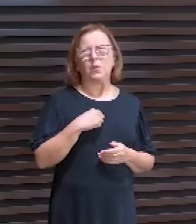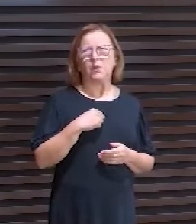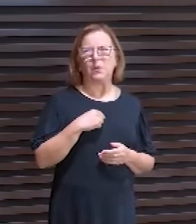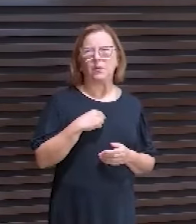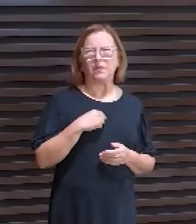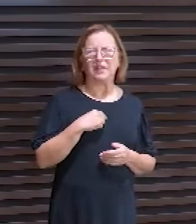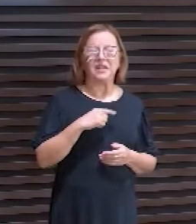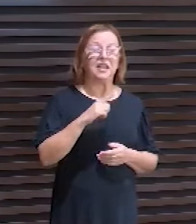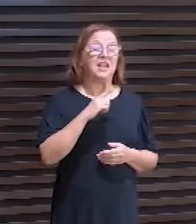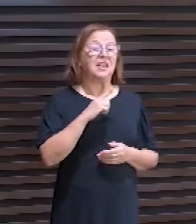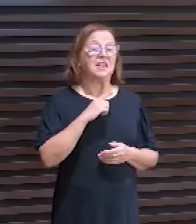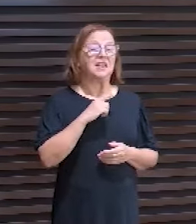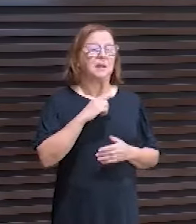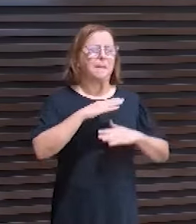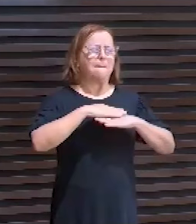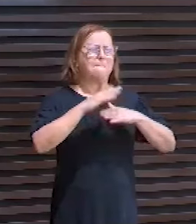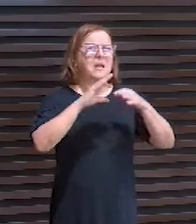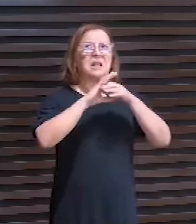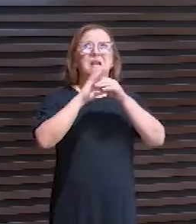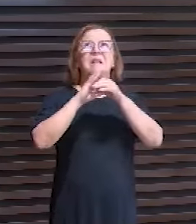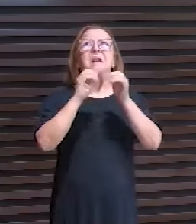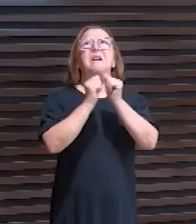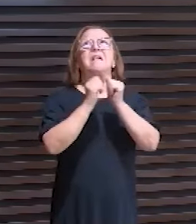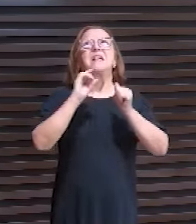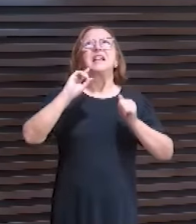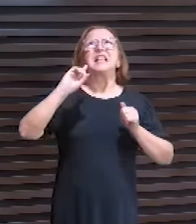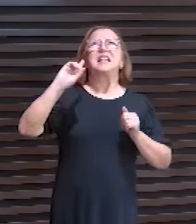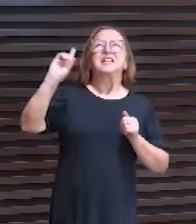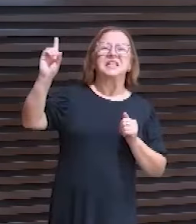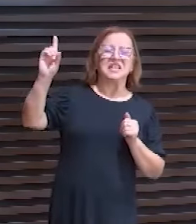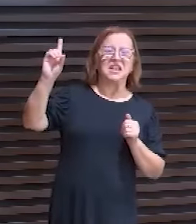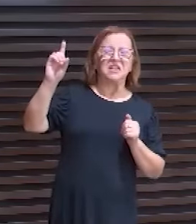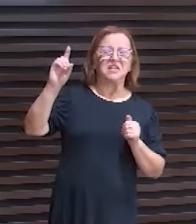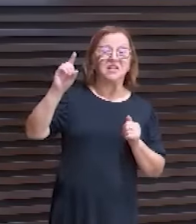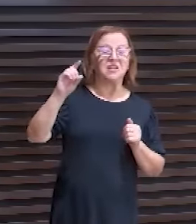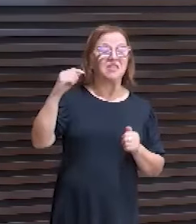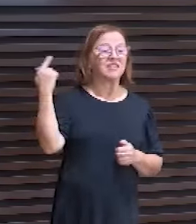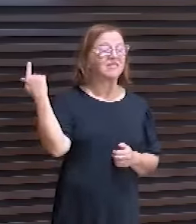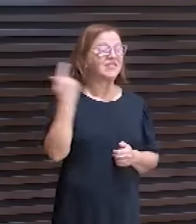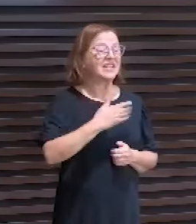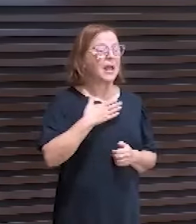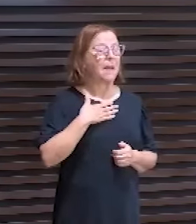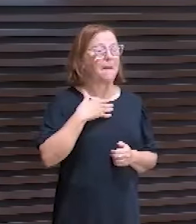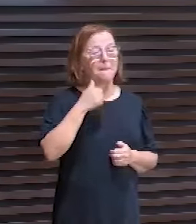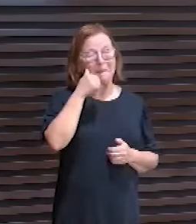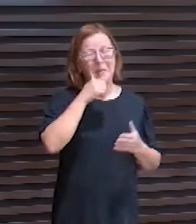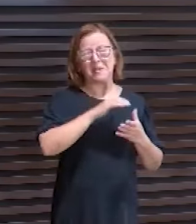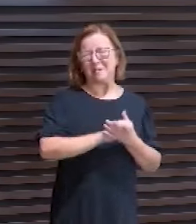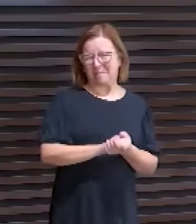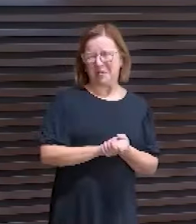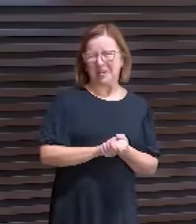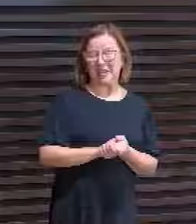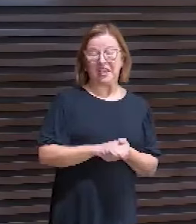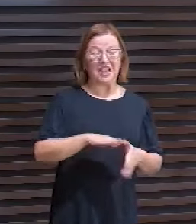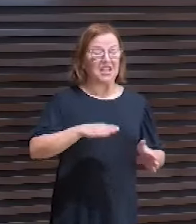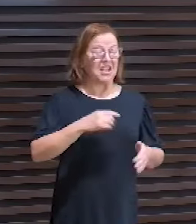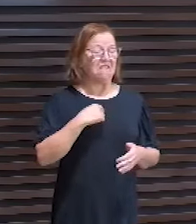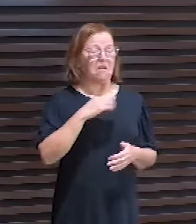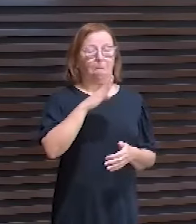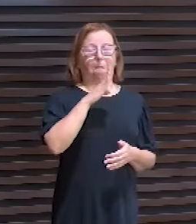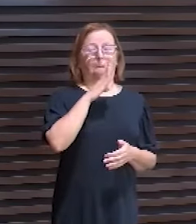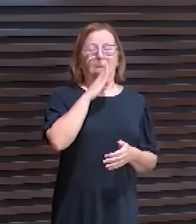com Deus do que ela então eu fico quieto isso é um egoísmo porque a